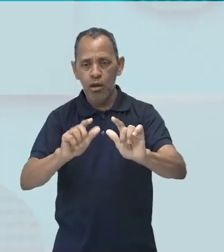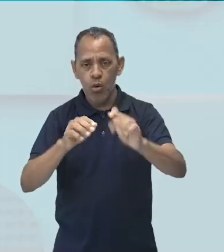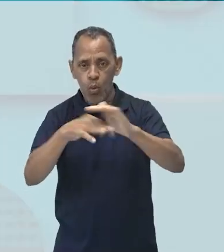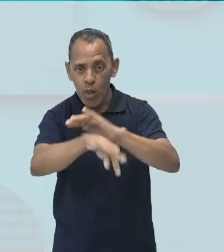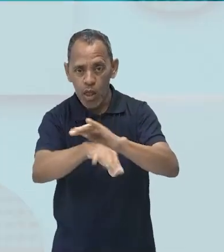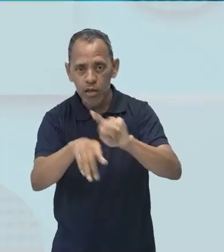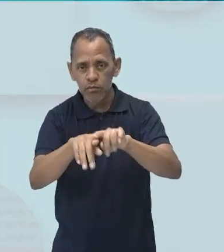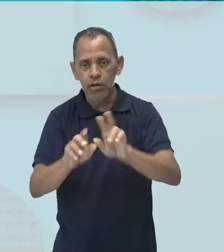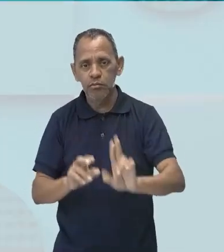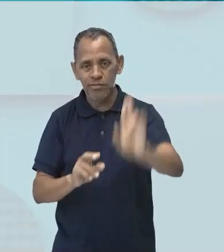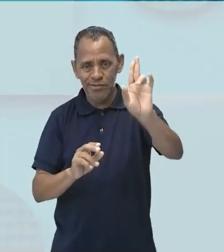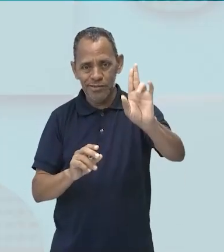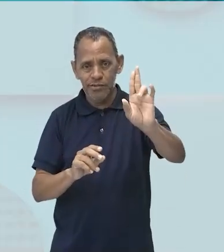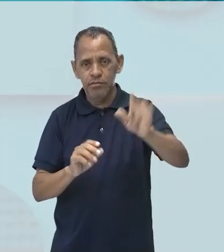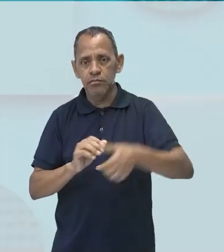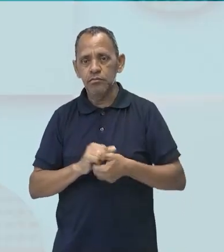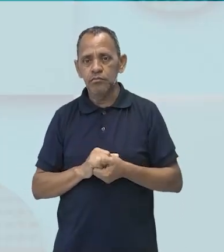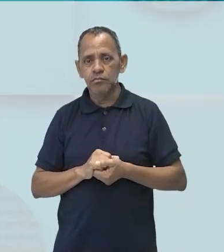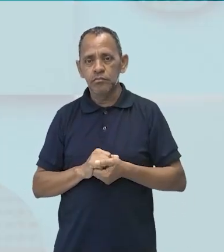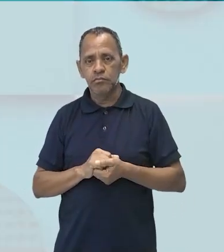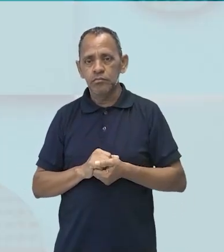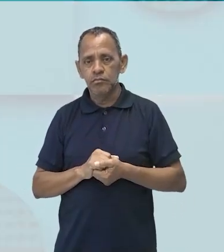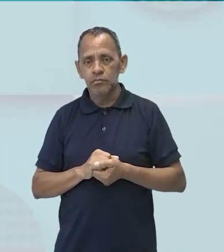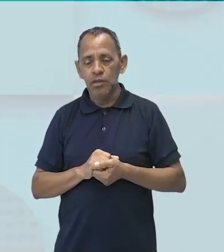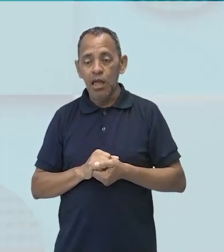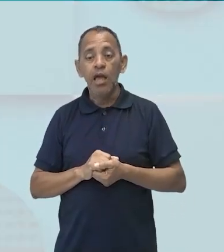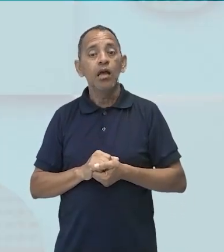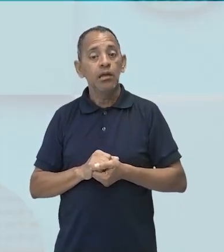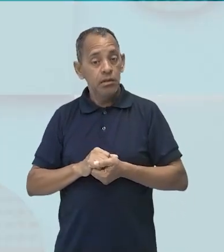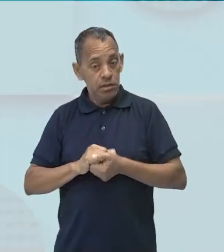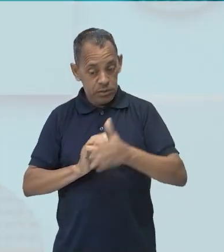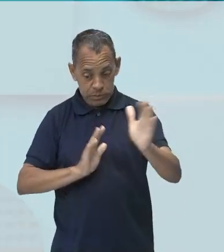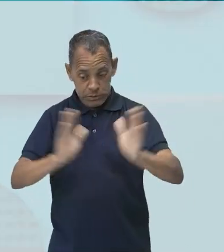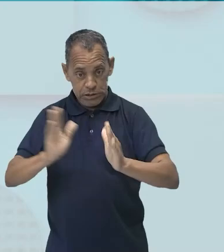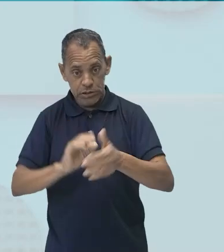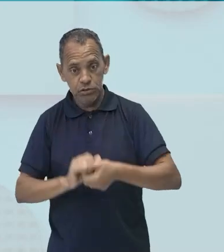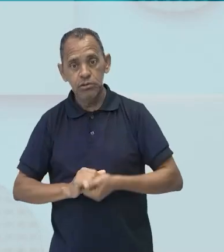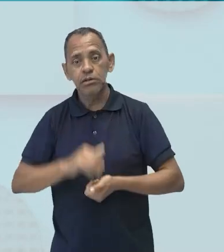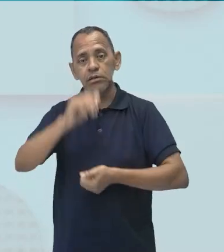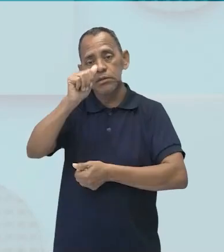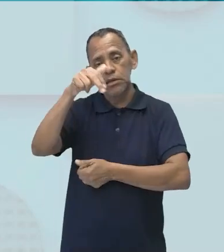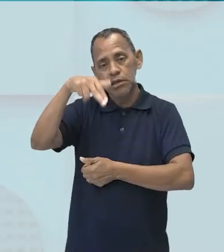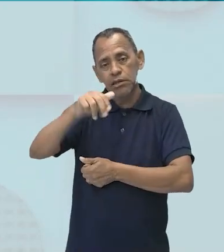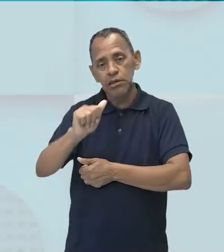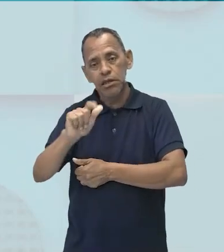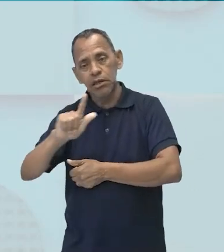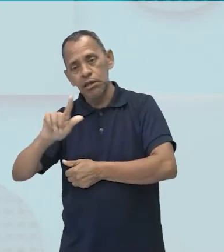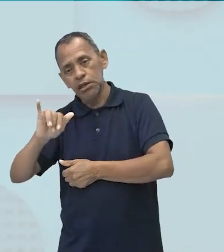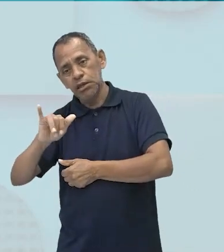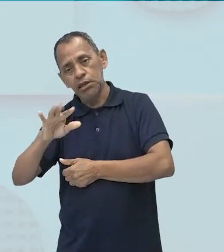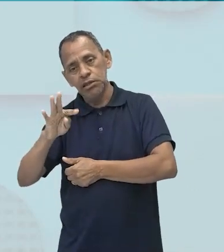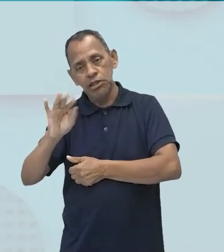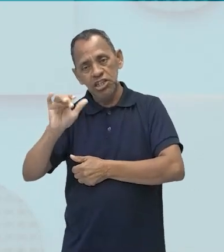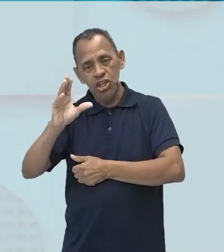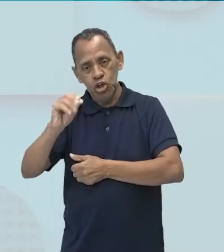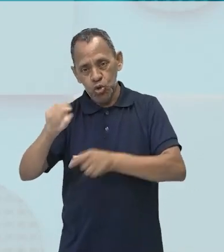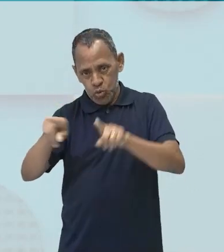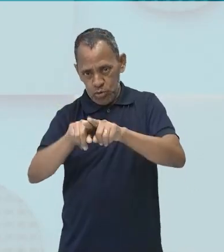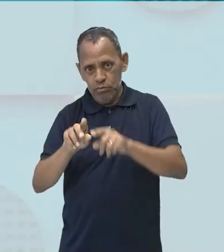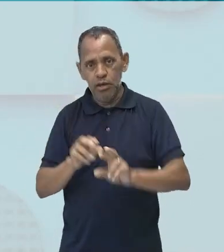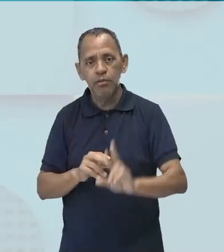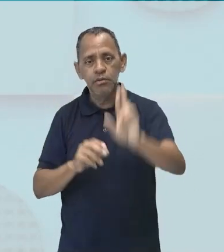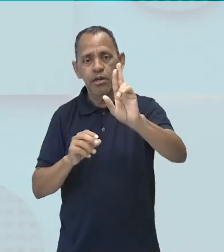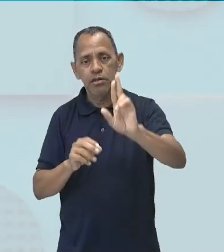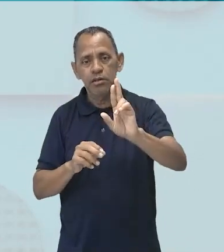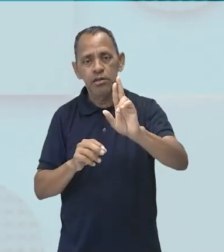ali. Eles fragmentaram tanto esse período que foi chamado de analítico, que chegou um momento que dizer, nós temos